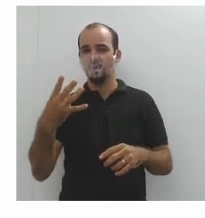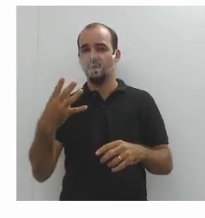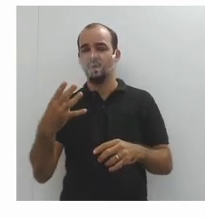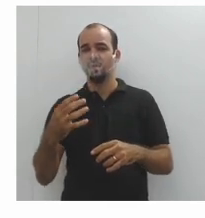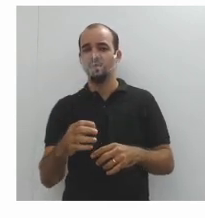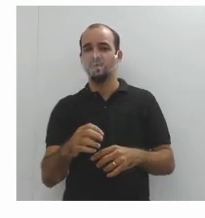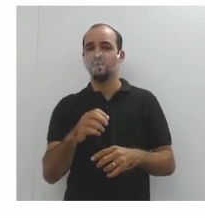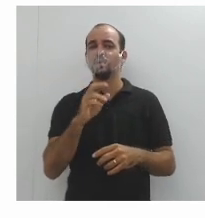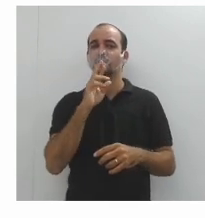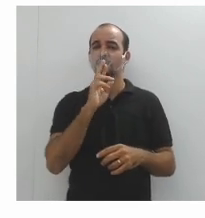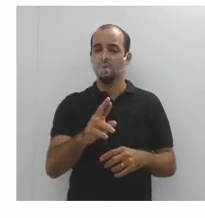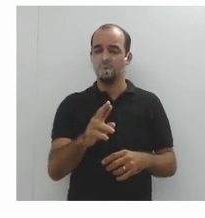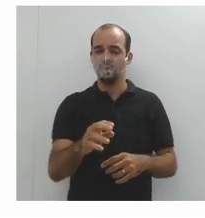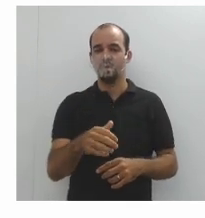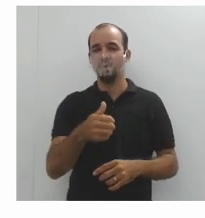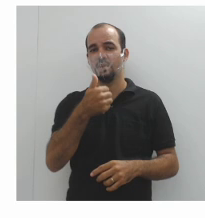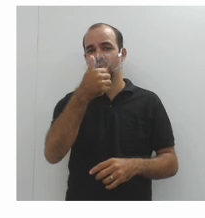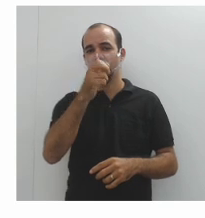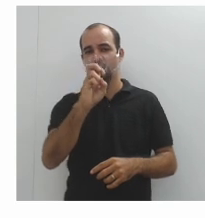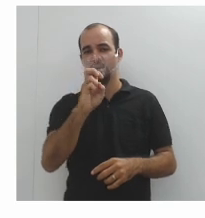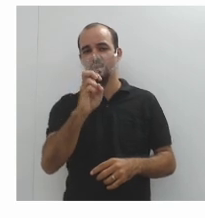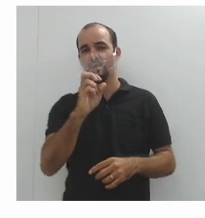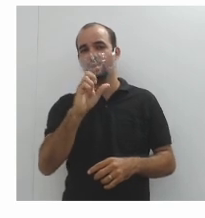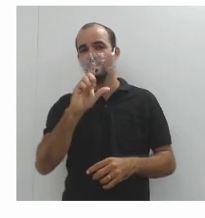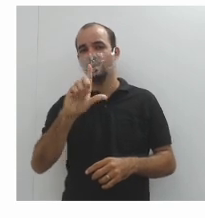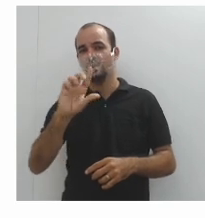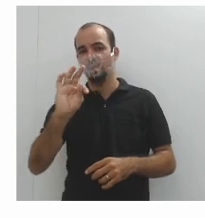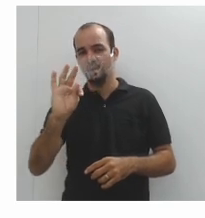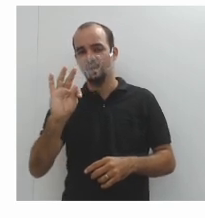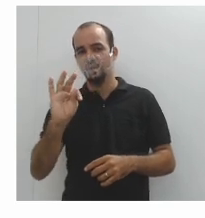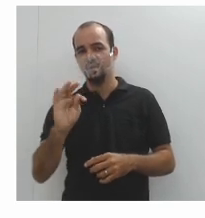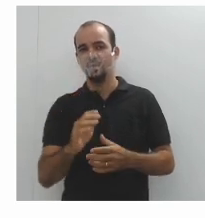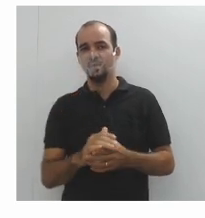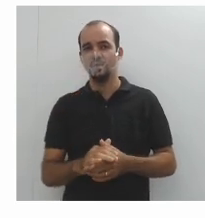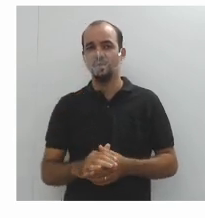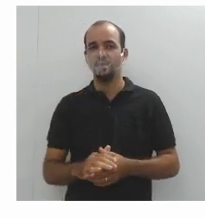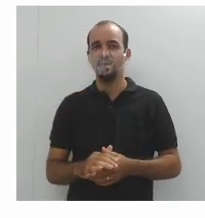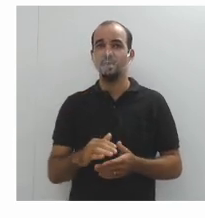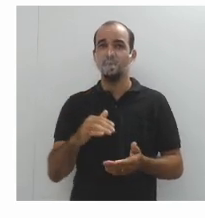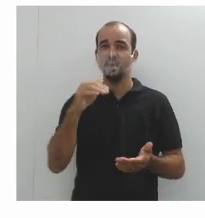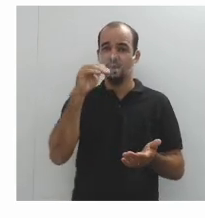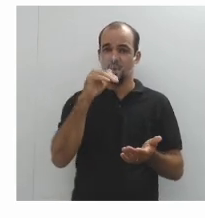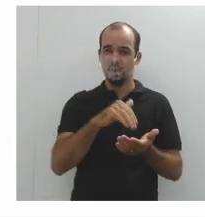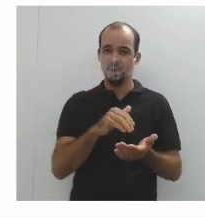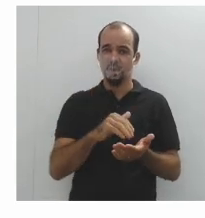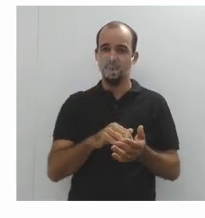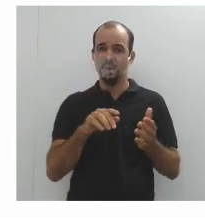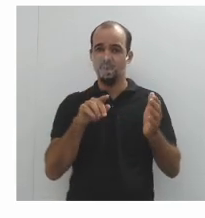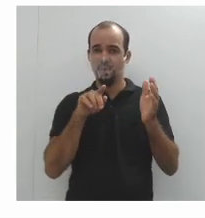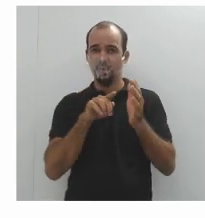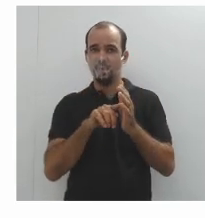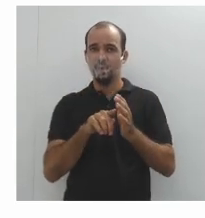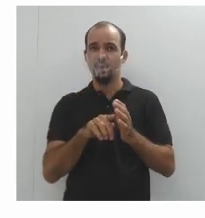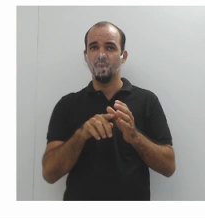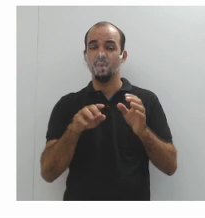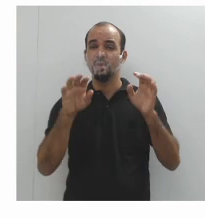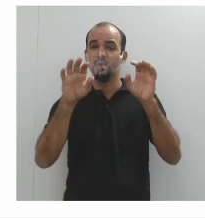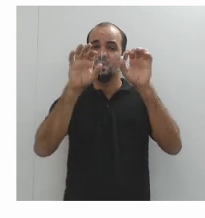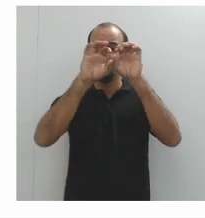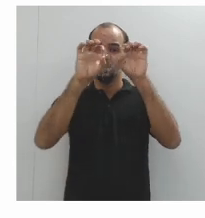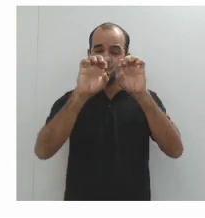resposta letra B. Por último, nós temos essas duas estruturas